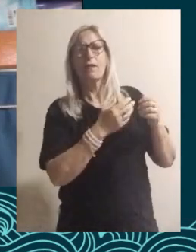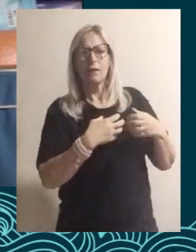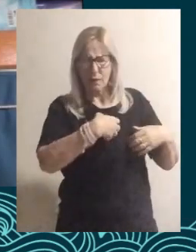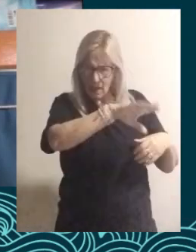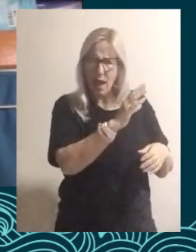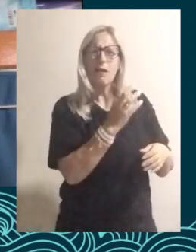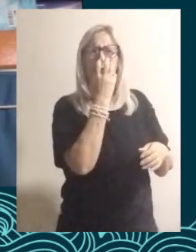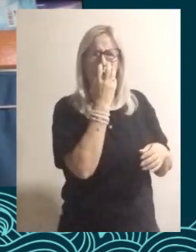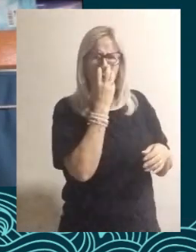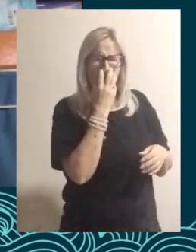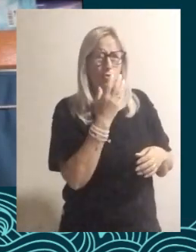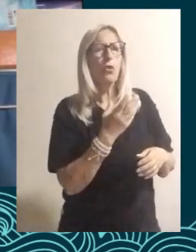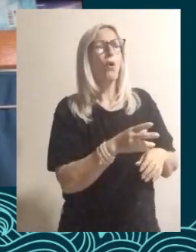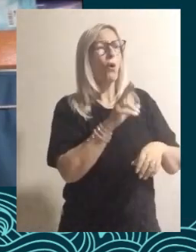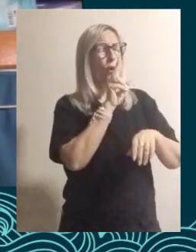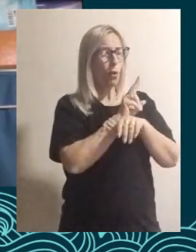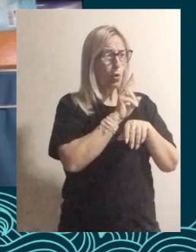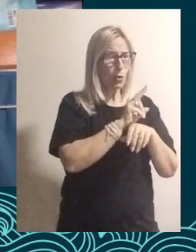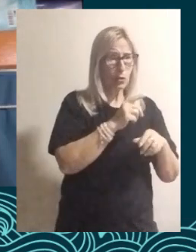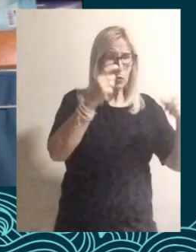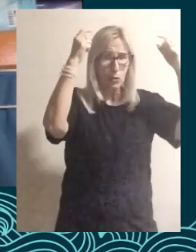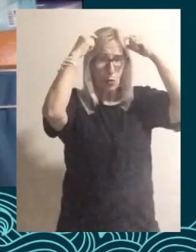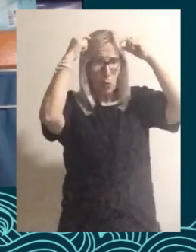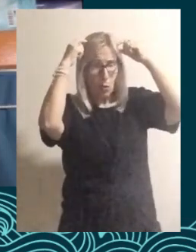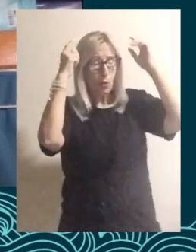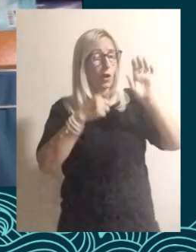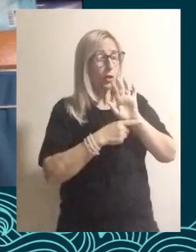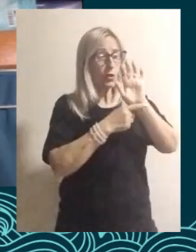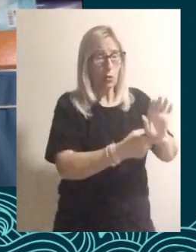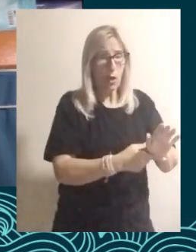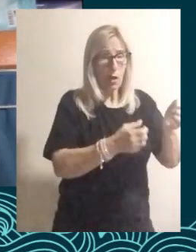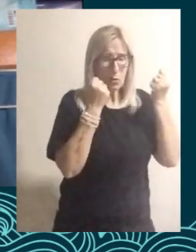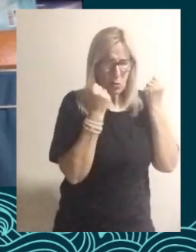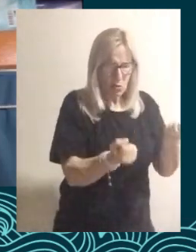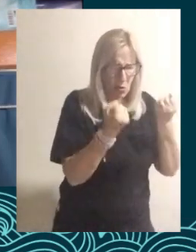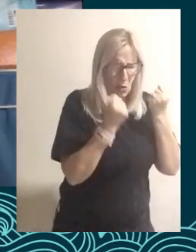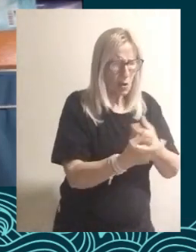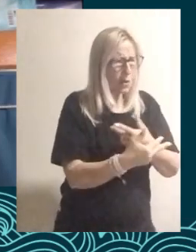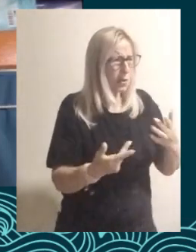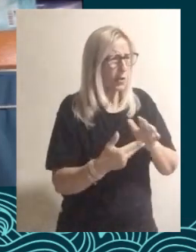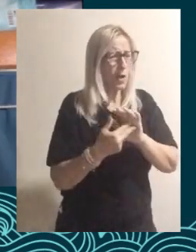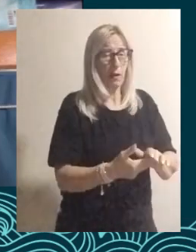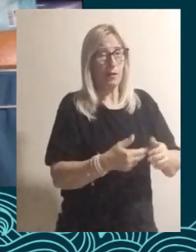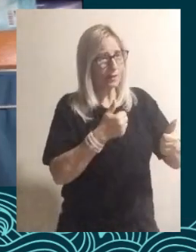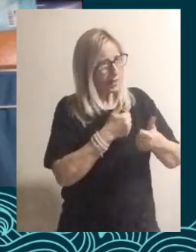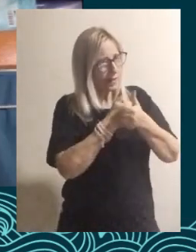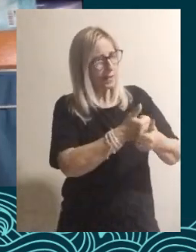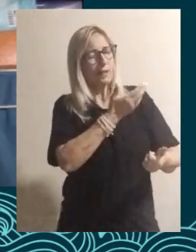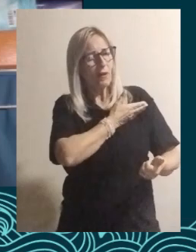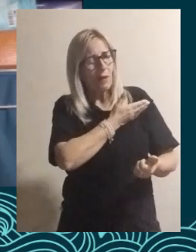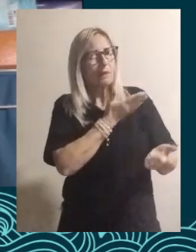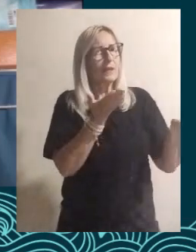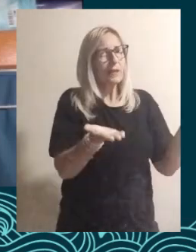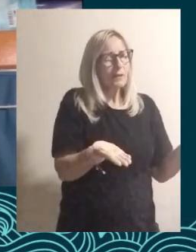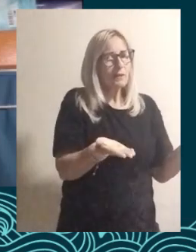e os groenlandeses falavam, leva sim, porque vai servir de alarme para urso, ele pode te ajudar a carregar coisas pesadas, vai ser uma